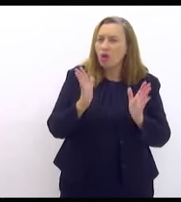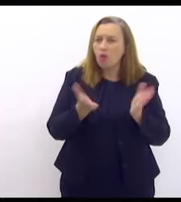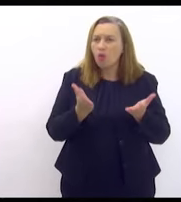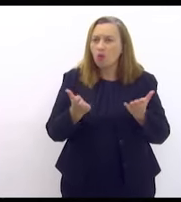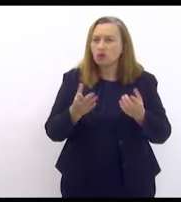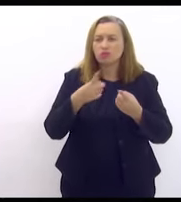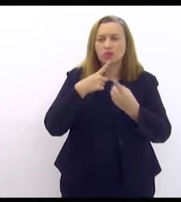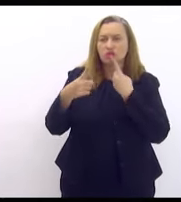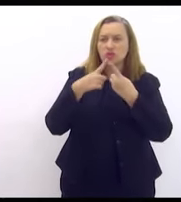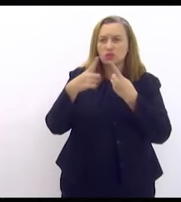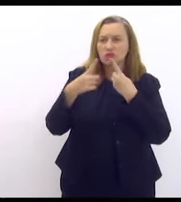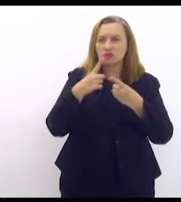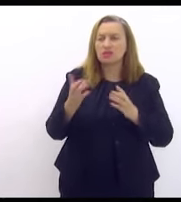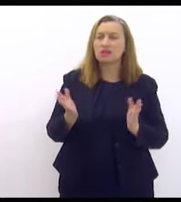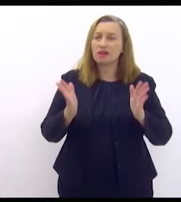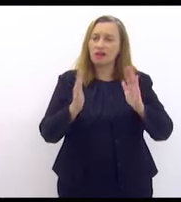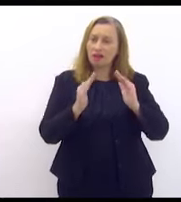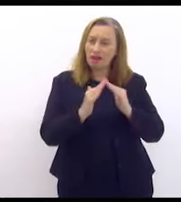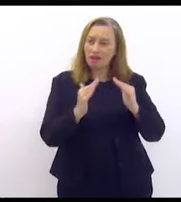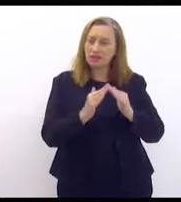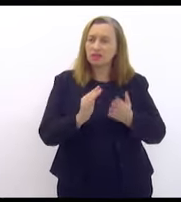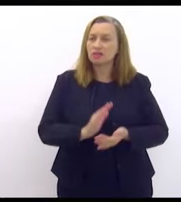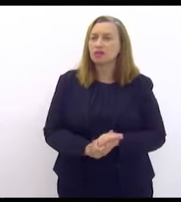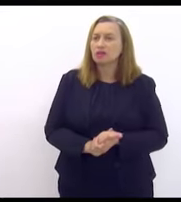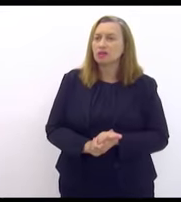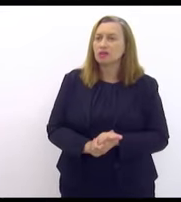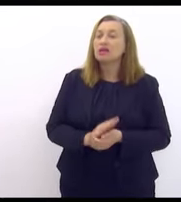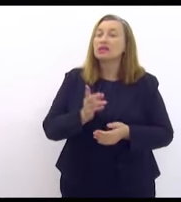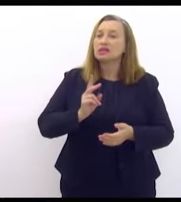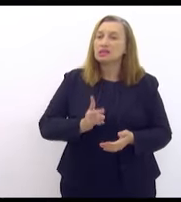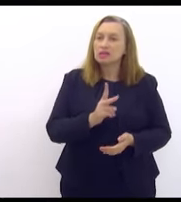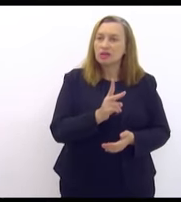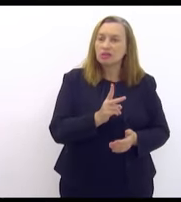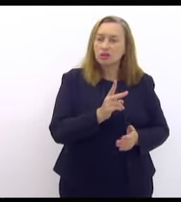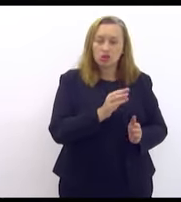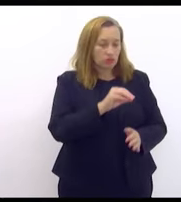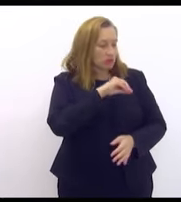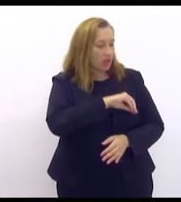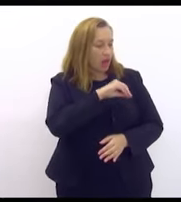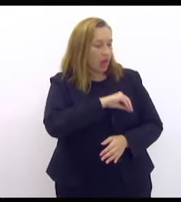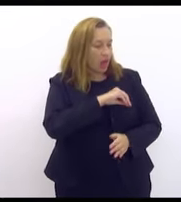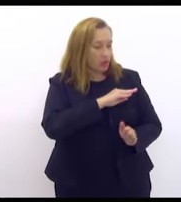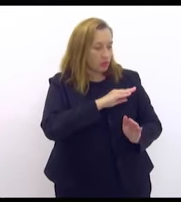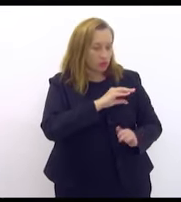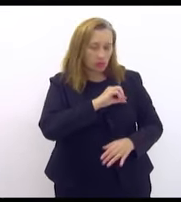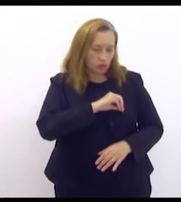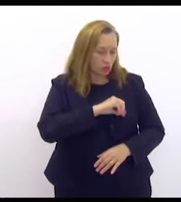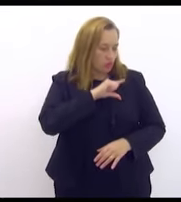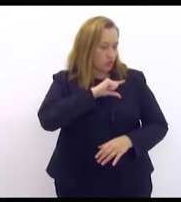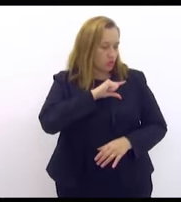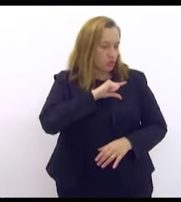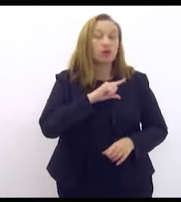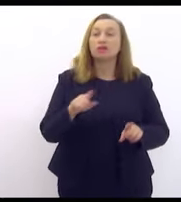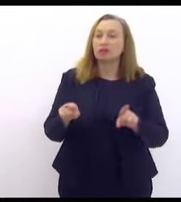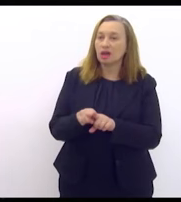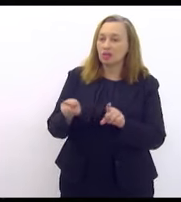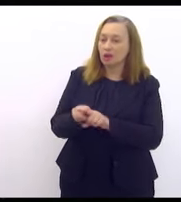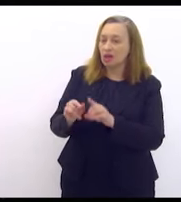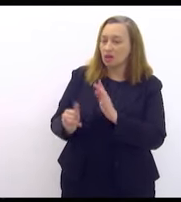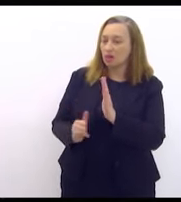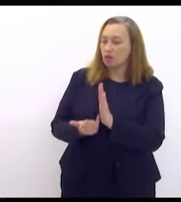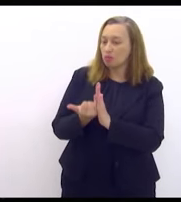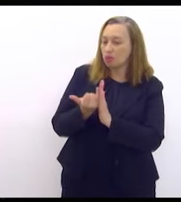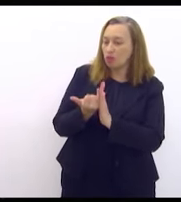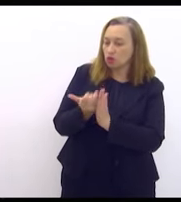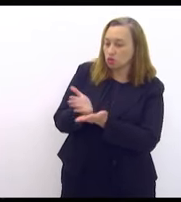que essa casa tem que entender. Cada vez que eu aumento o salário do servidor, eu também aumento o valor do imposto de renda retido